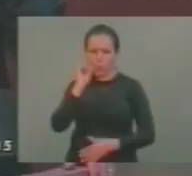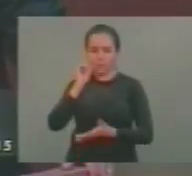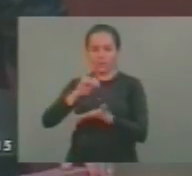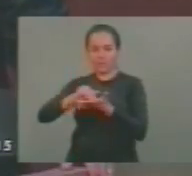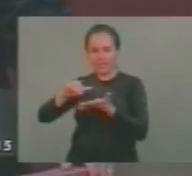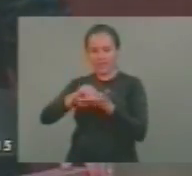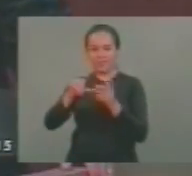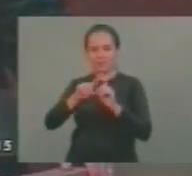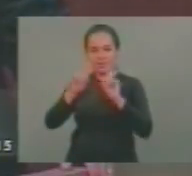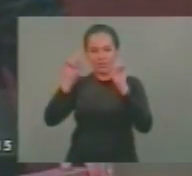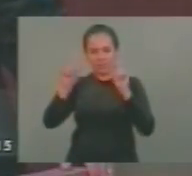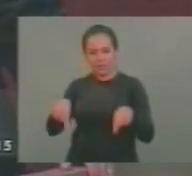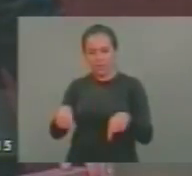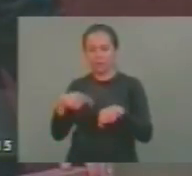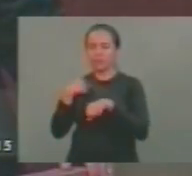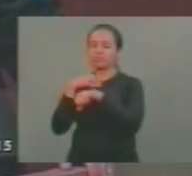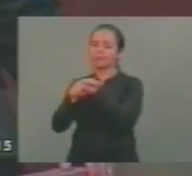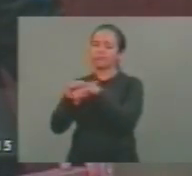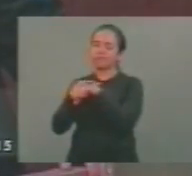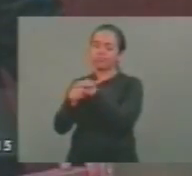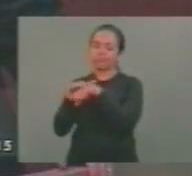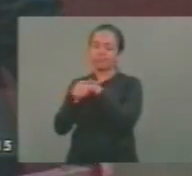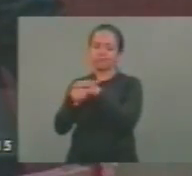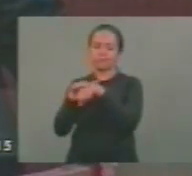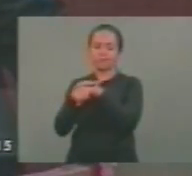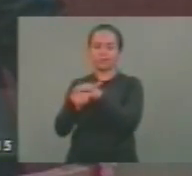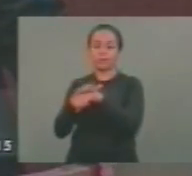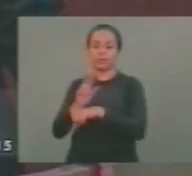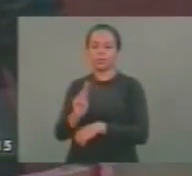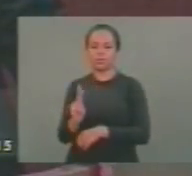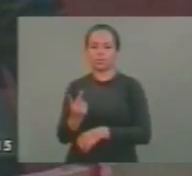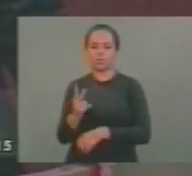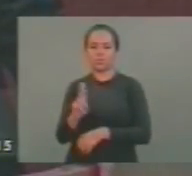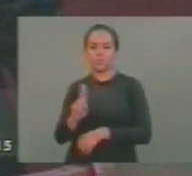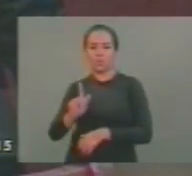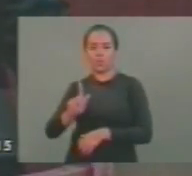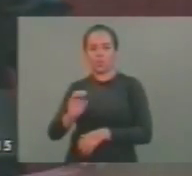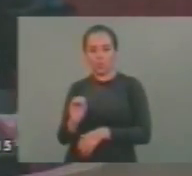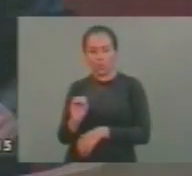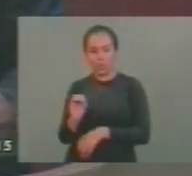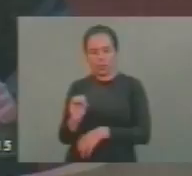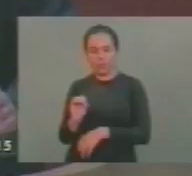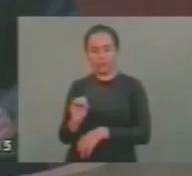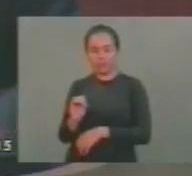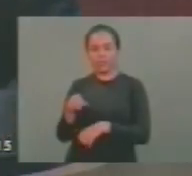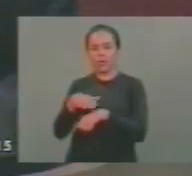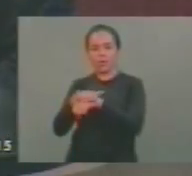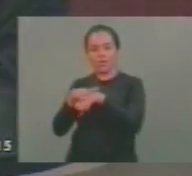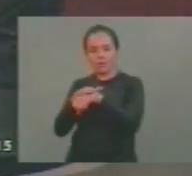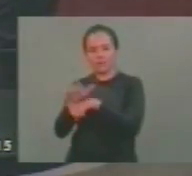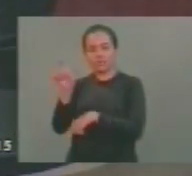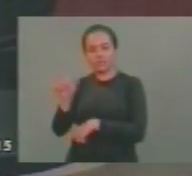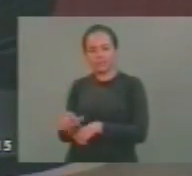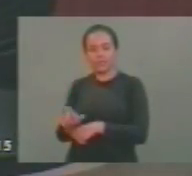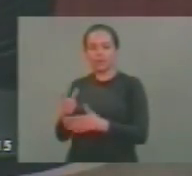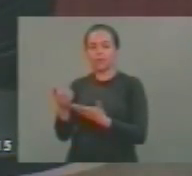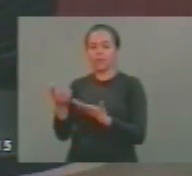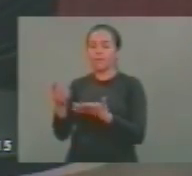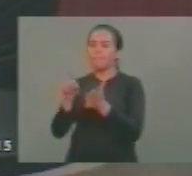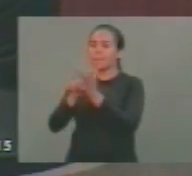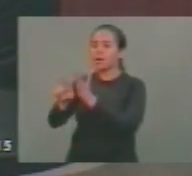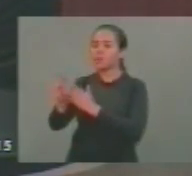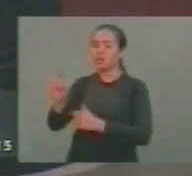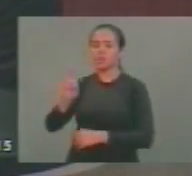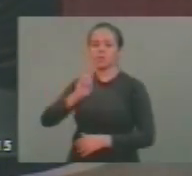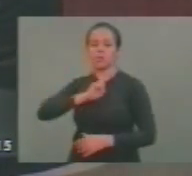do Ceará. Segundo o parlamentar, técnicos do Ministério da Educação estiveram nas cinco regiões que devem receber as universidades